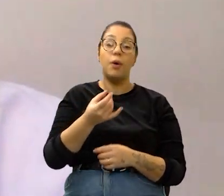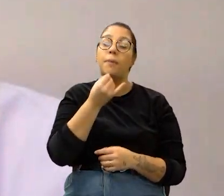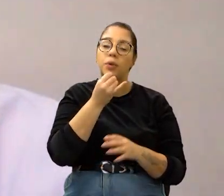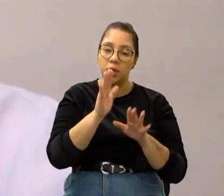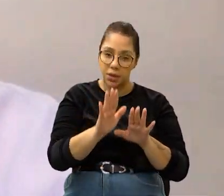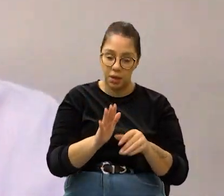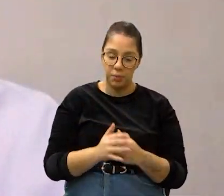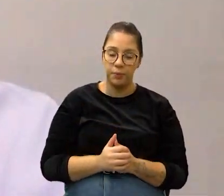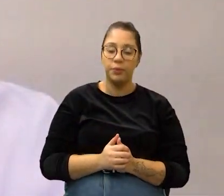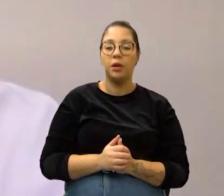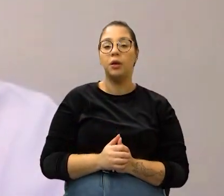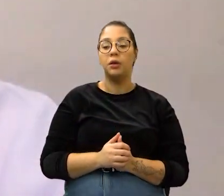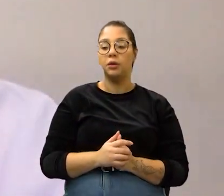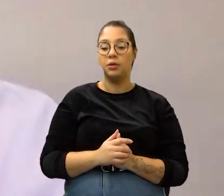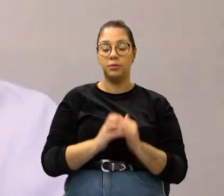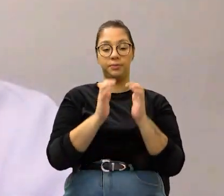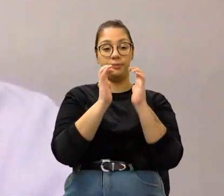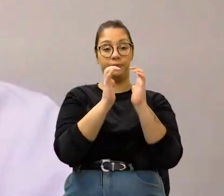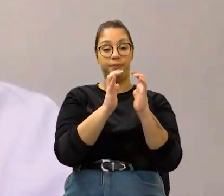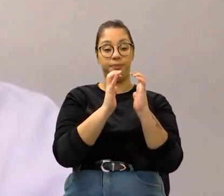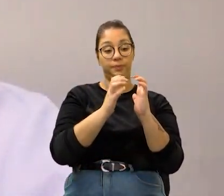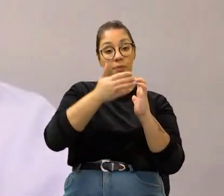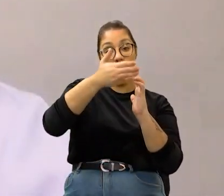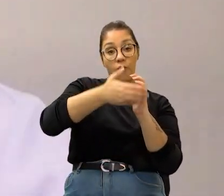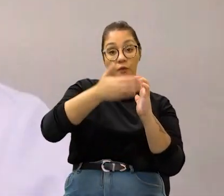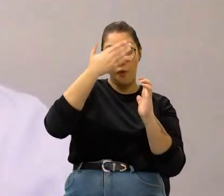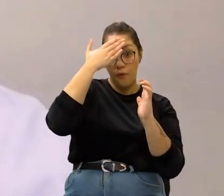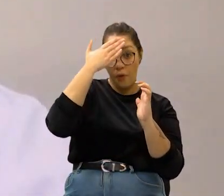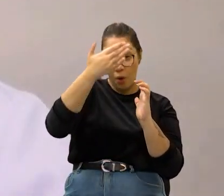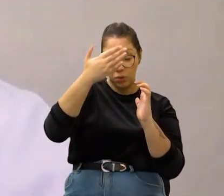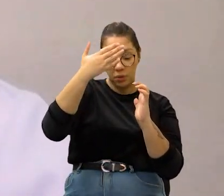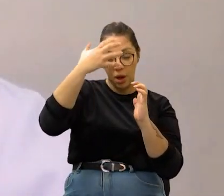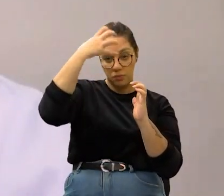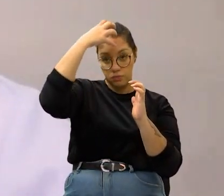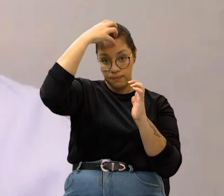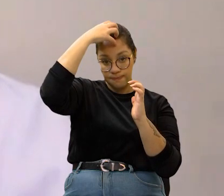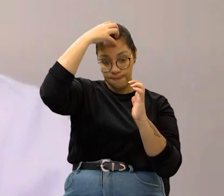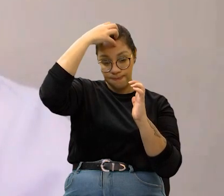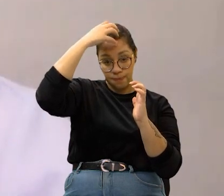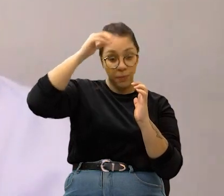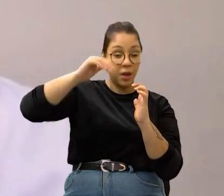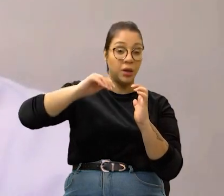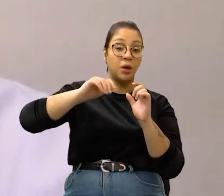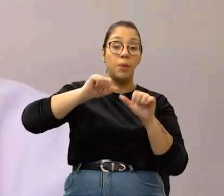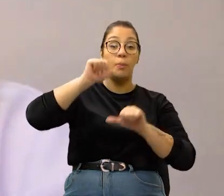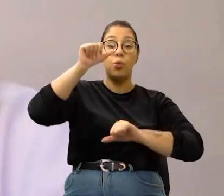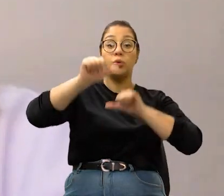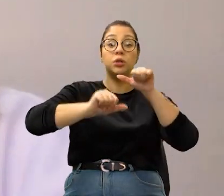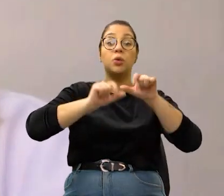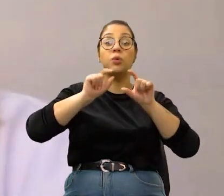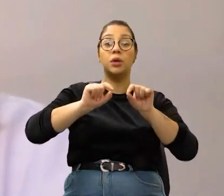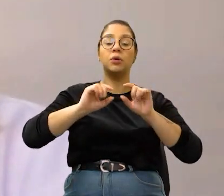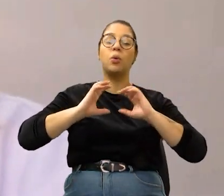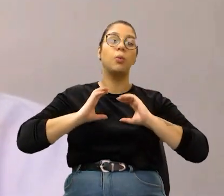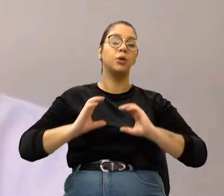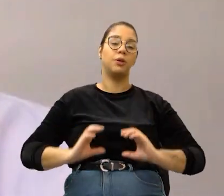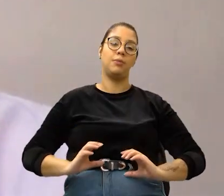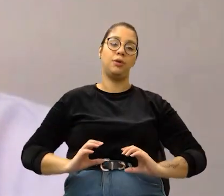Então, como você falou, os tumores aqui na região frontal, o paciente pode apresentar mais as alterações